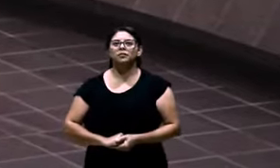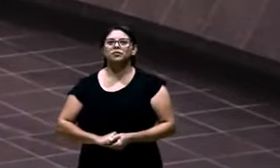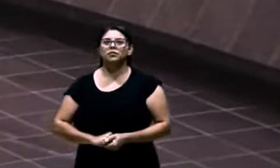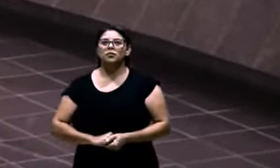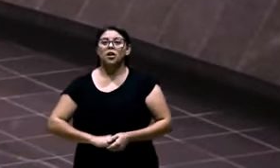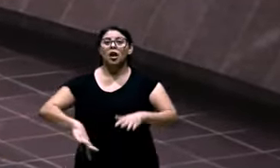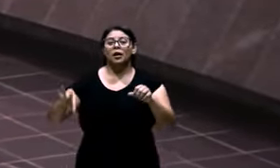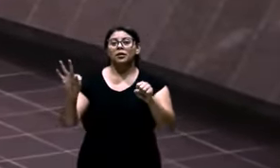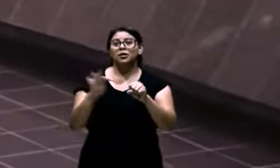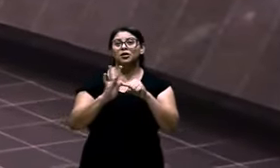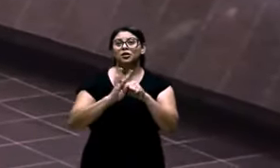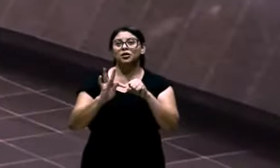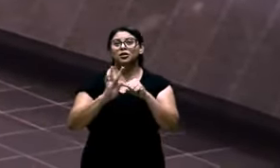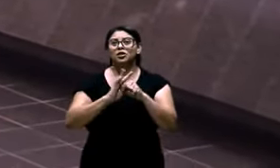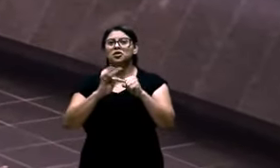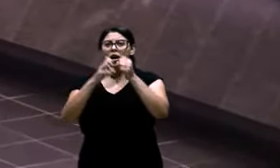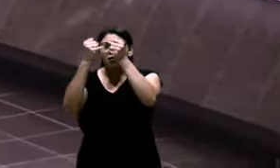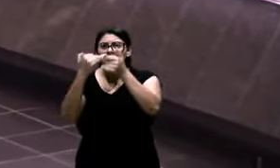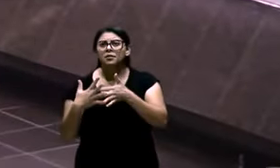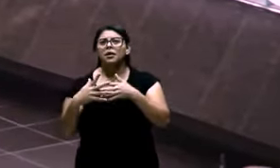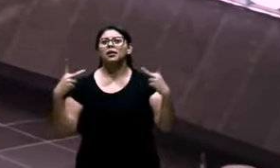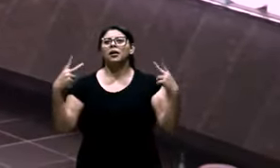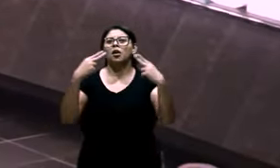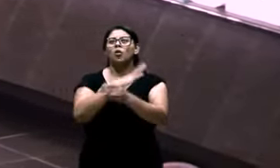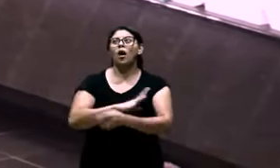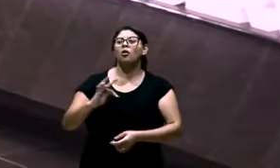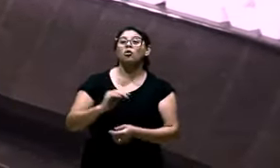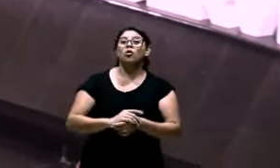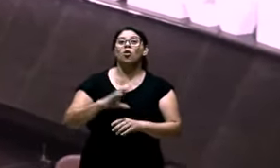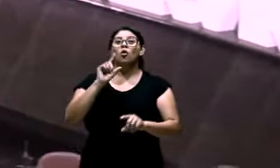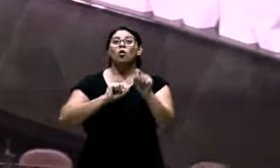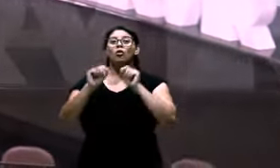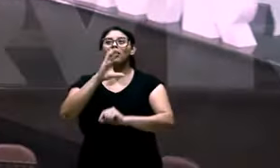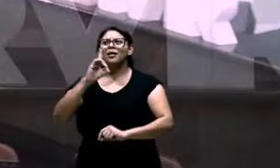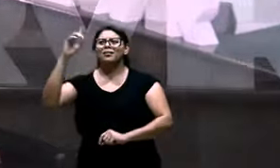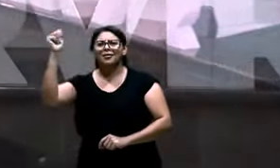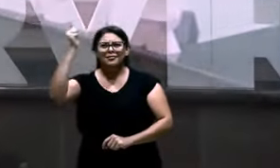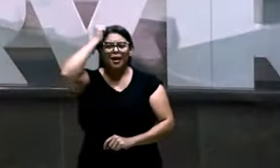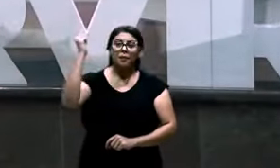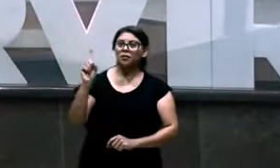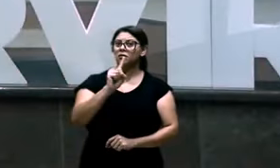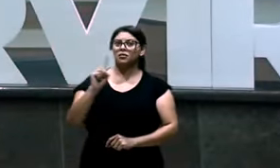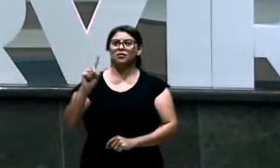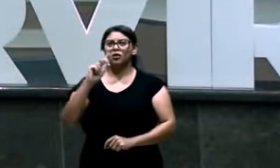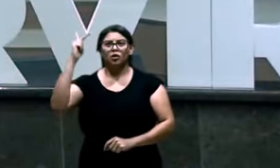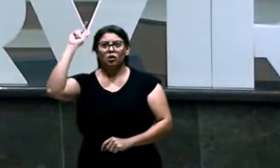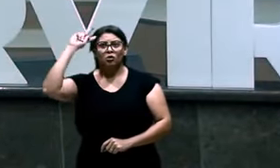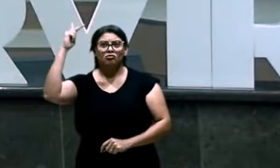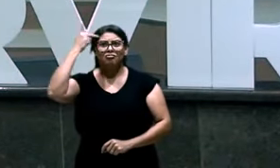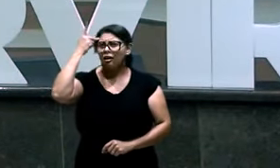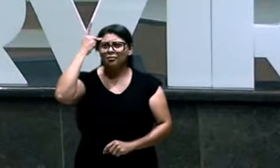de variação, logo, Deus não muda. Aí veio alguém que talvez assistiu um pouco mais e disse: Olha, Ezequias, 13º rei de